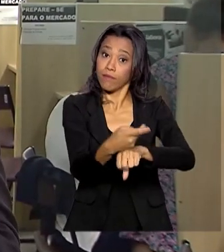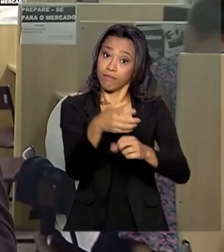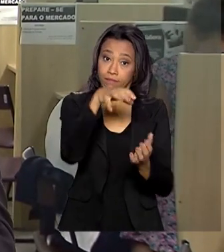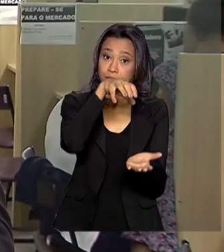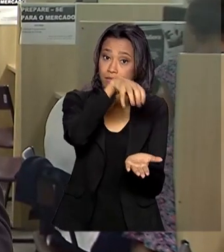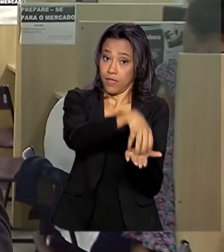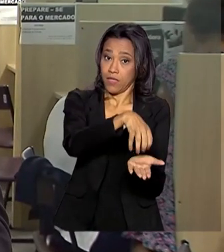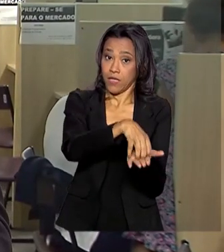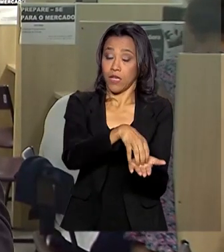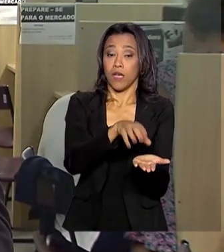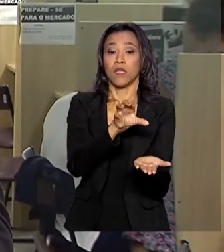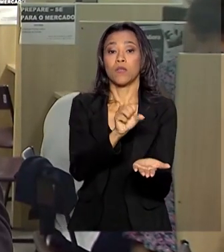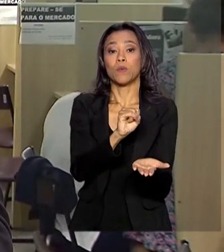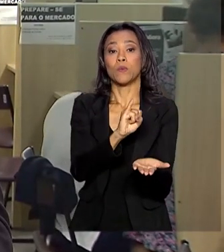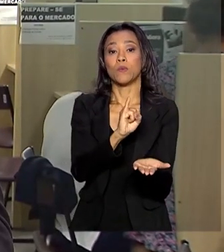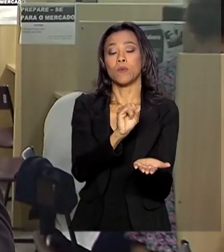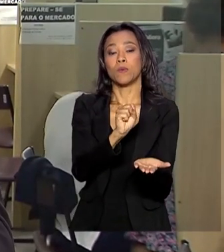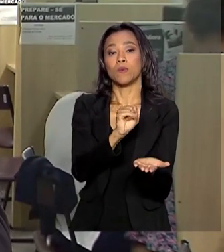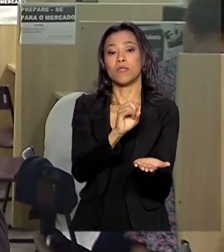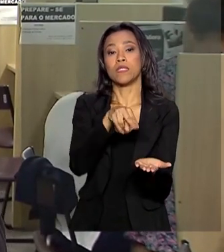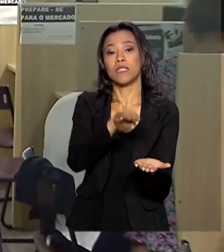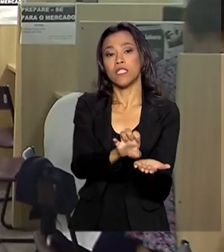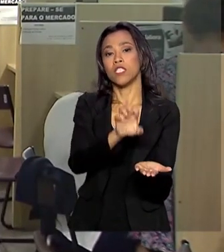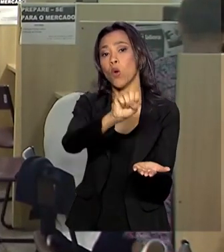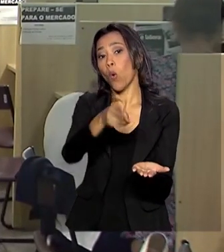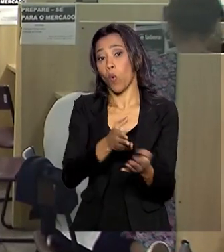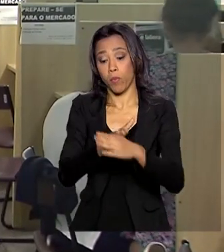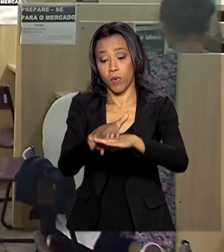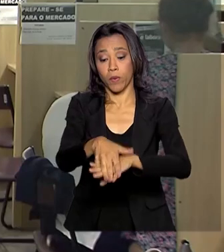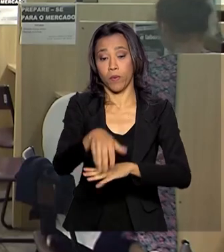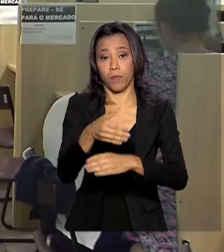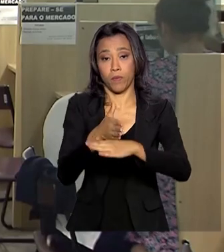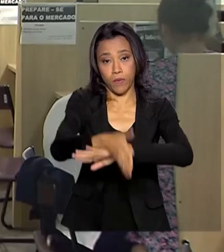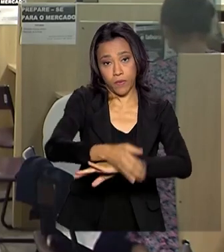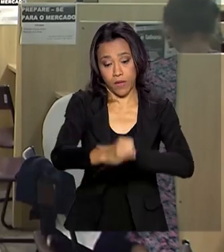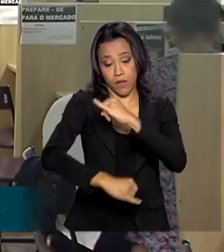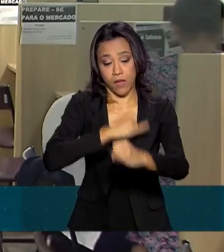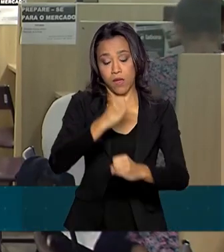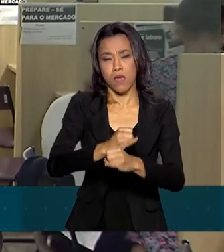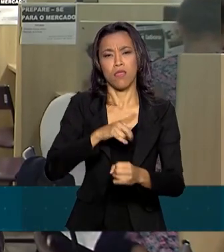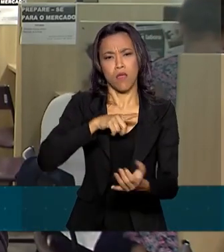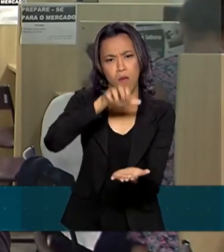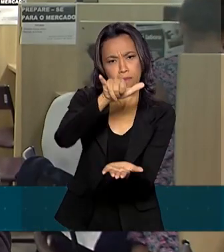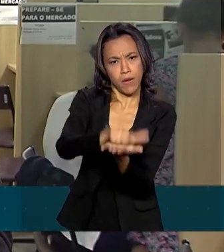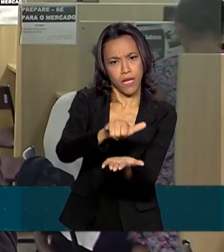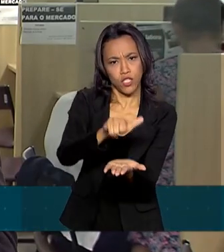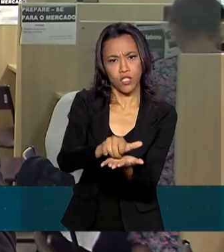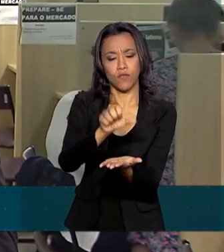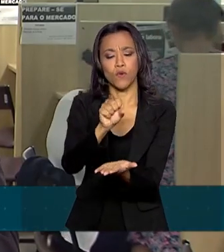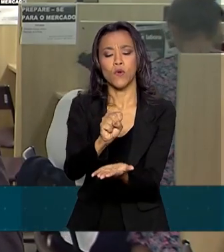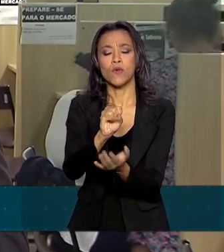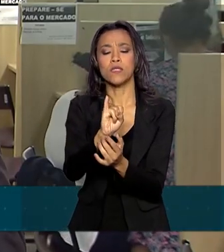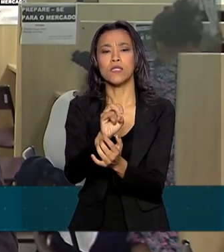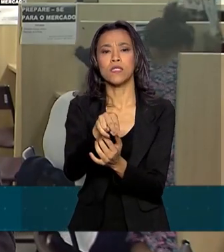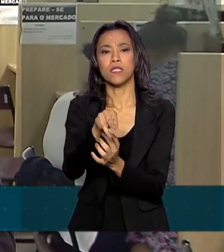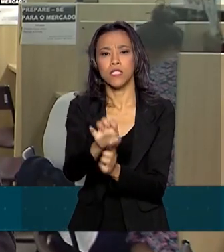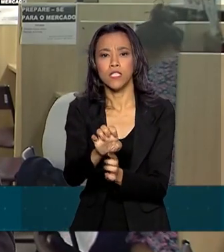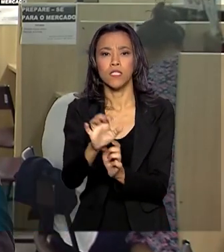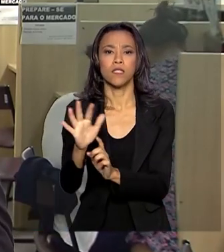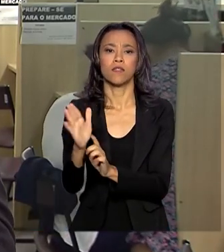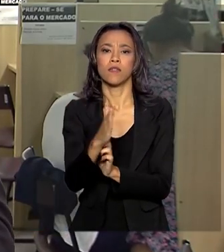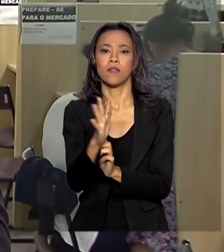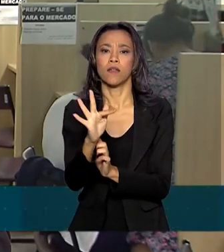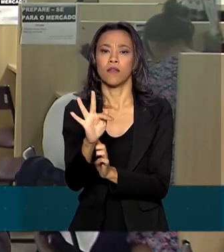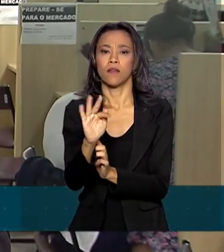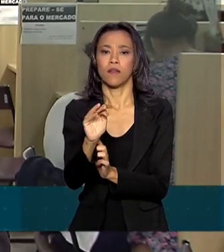SINE ou então recorrer aos meios digitais, principalmente o aplicativo SINE Fácil e também o Portal